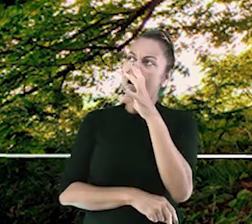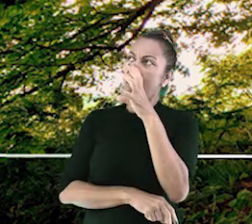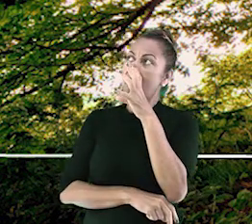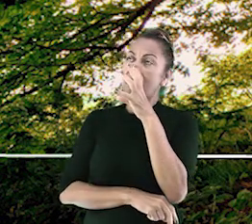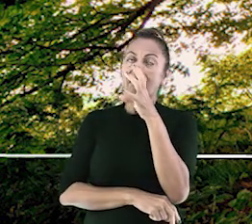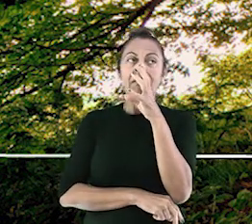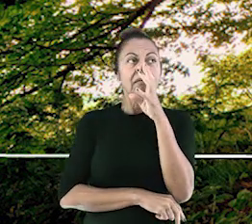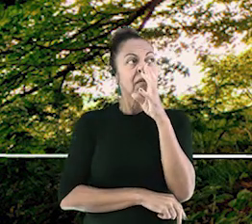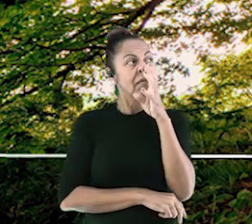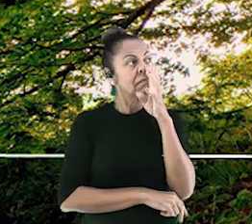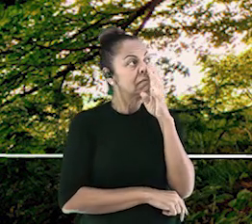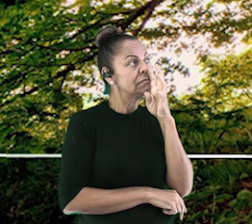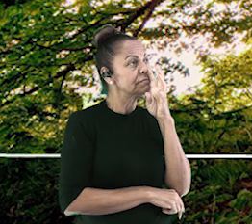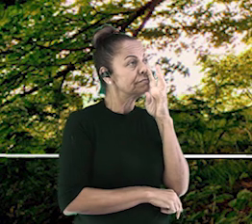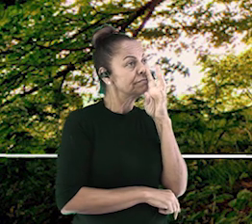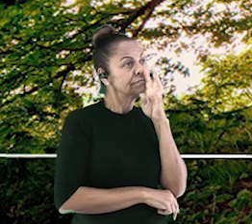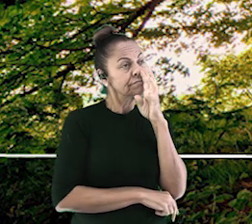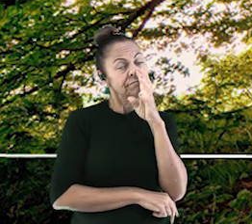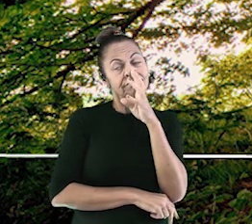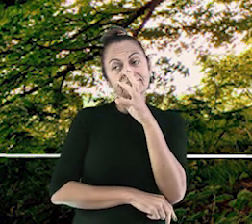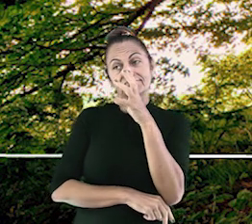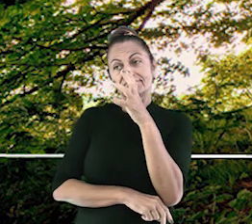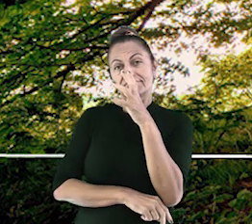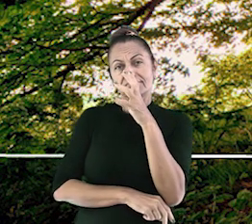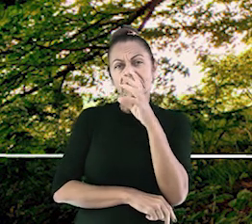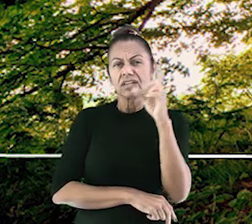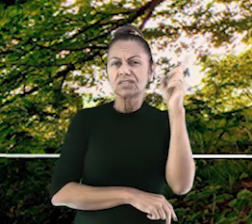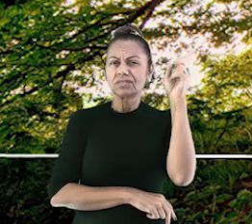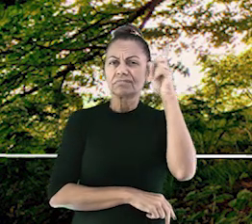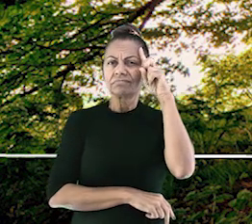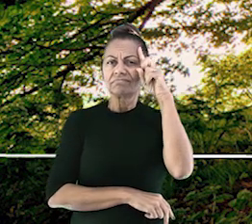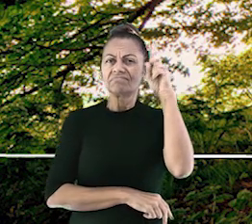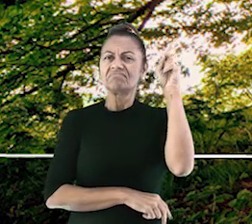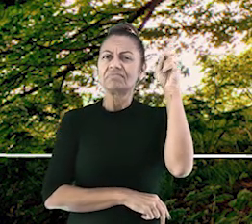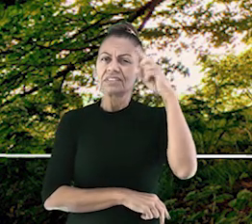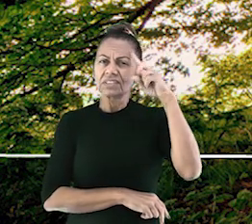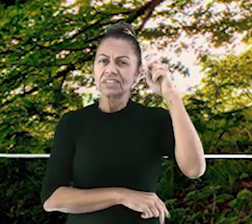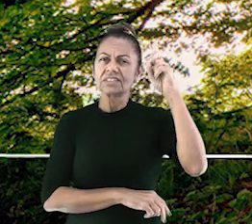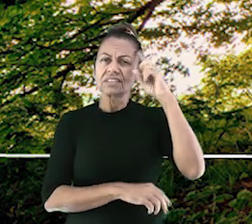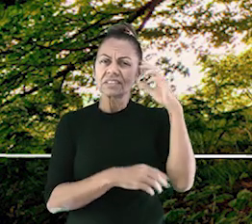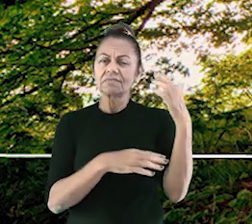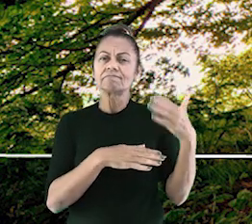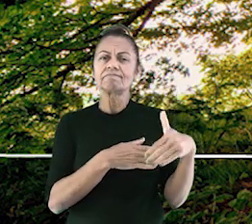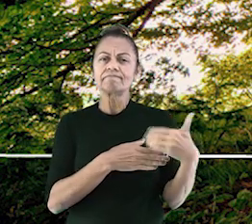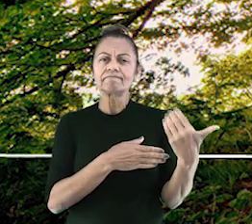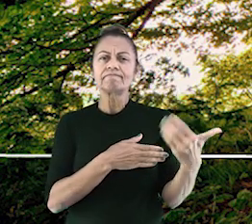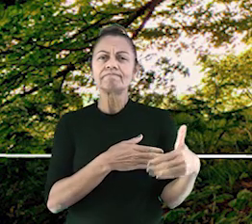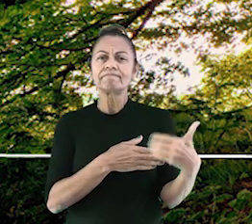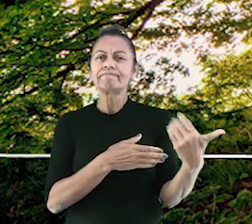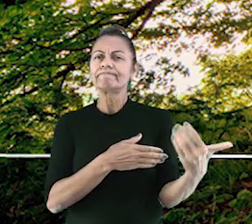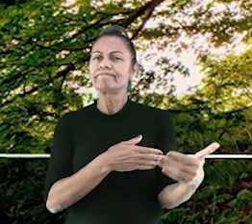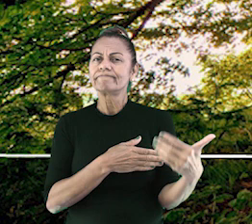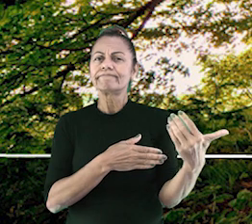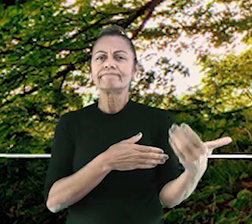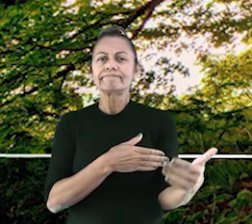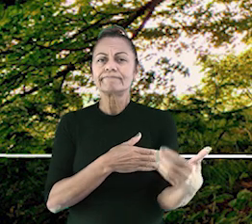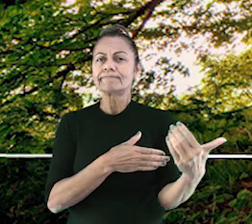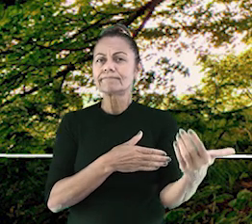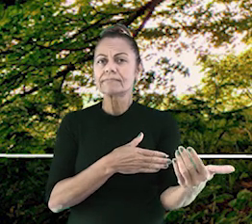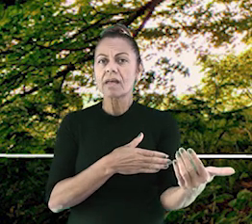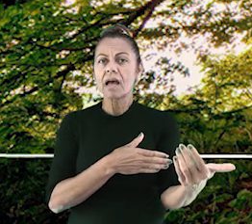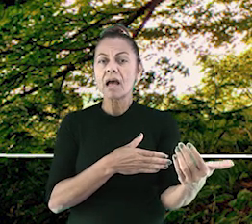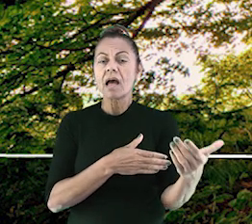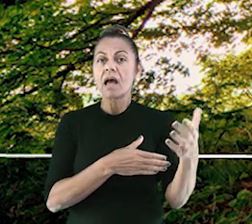sua volta. E se passaram dias e mais dias. E em